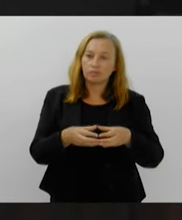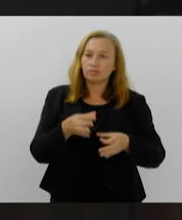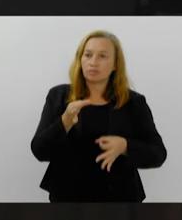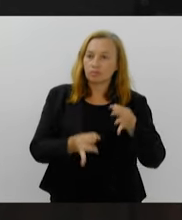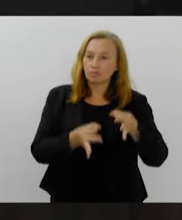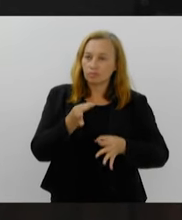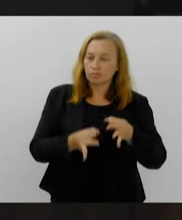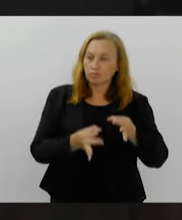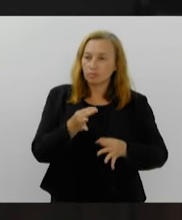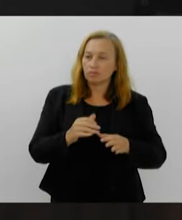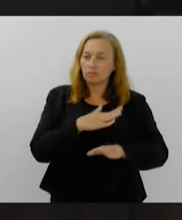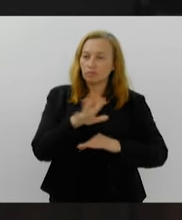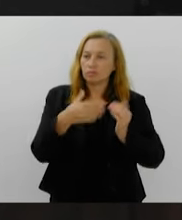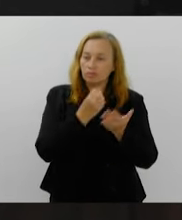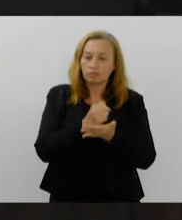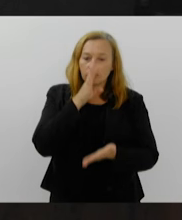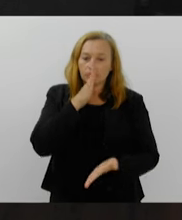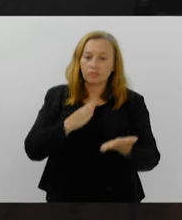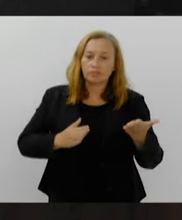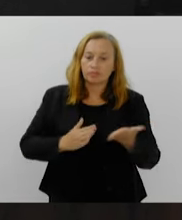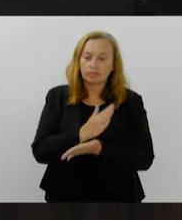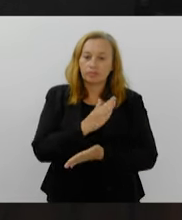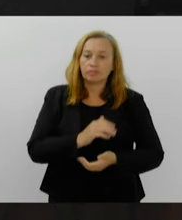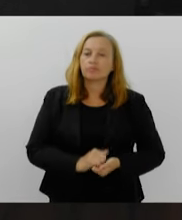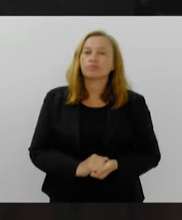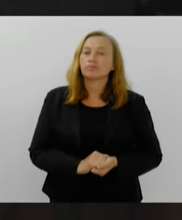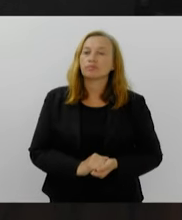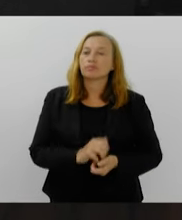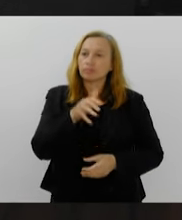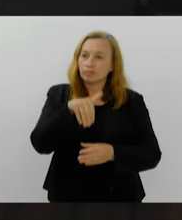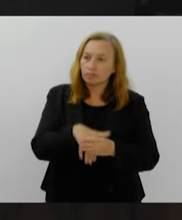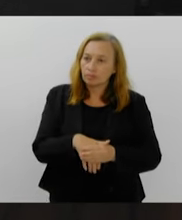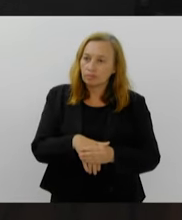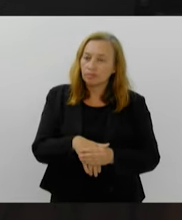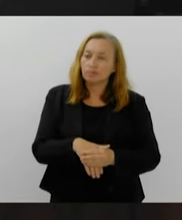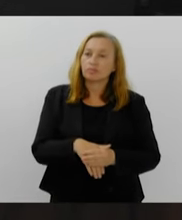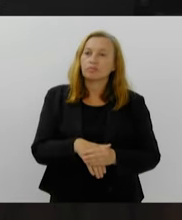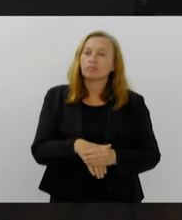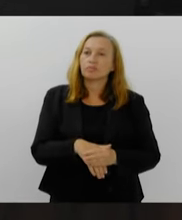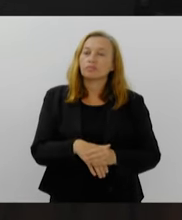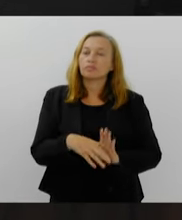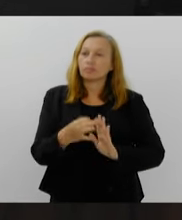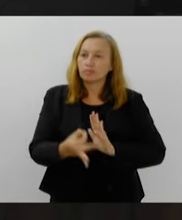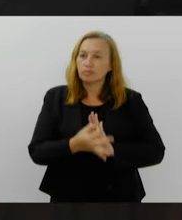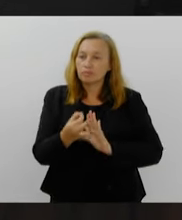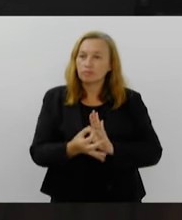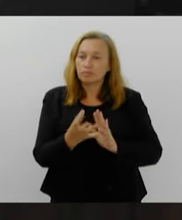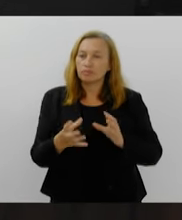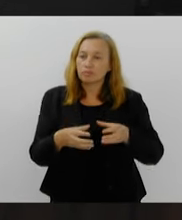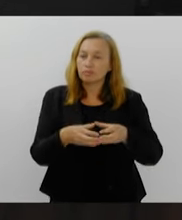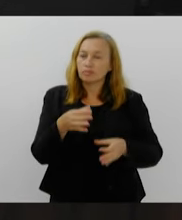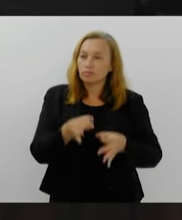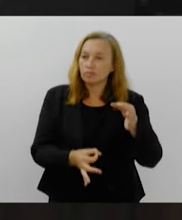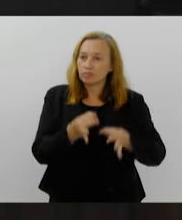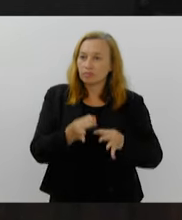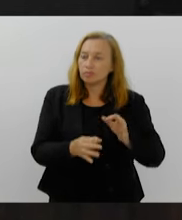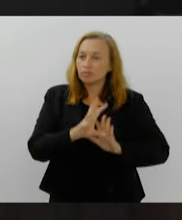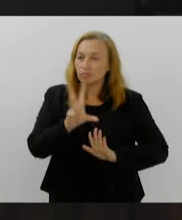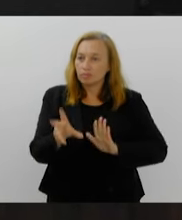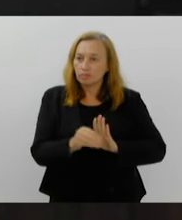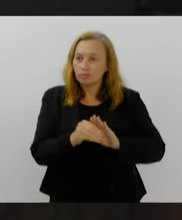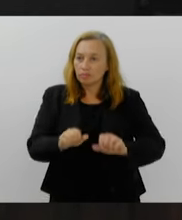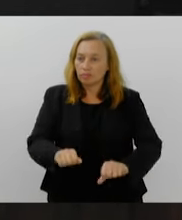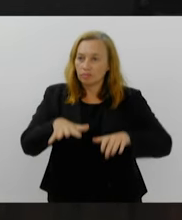justiça senhores que aprovam permaneçam Como estão aprovado em votação o parecer da Comissão de Justiça as emendas de